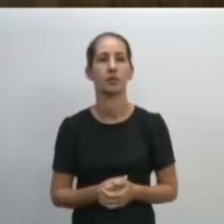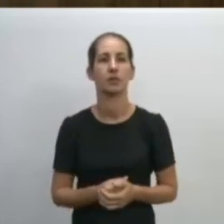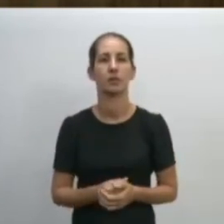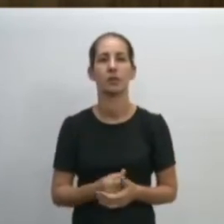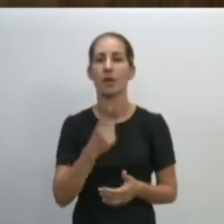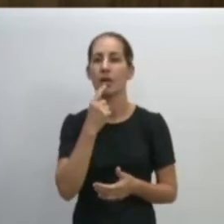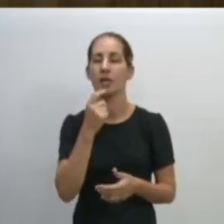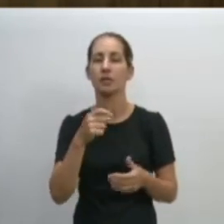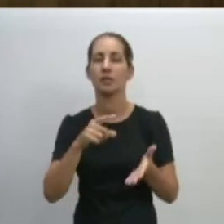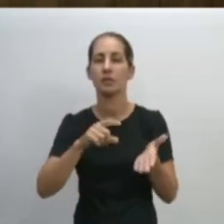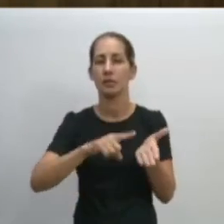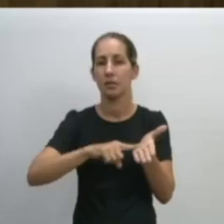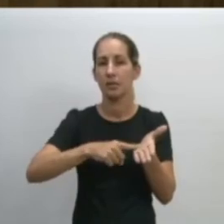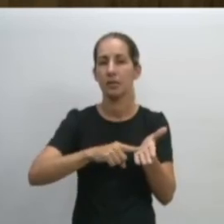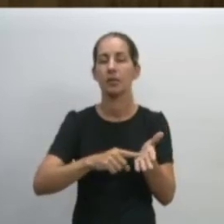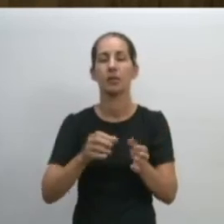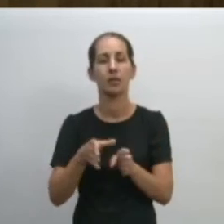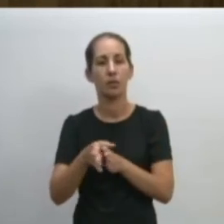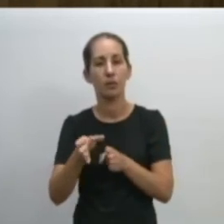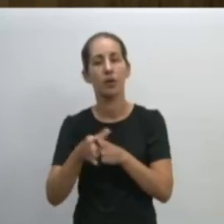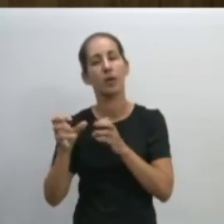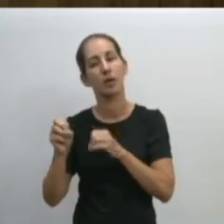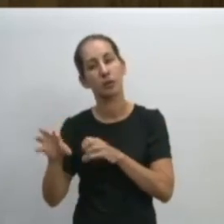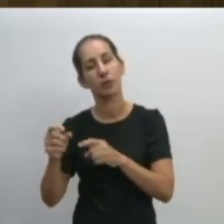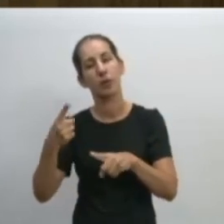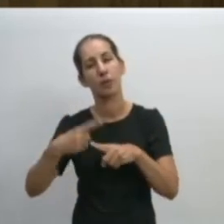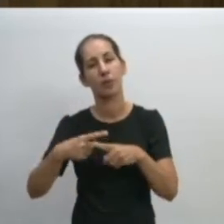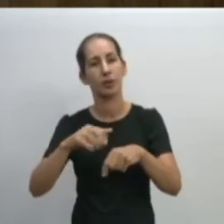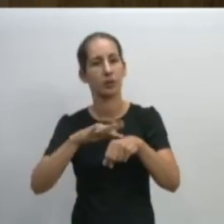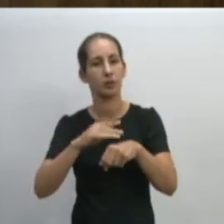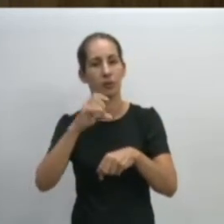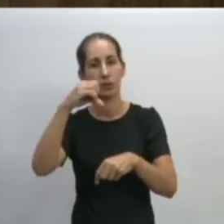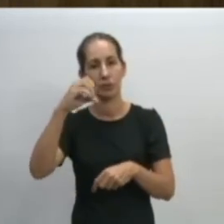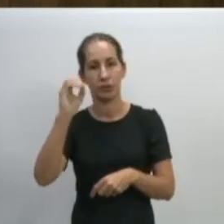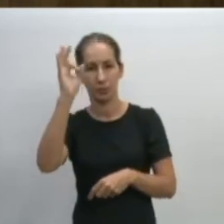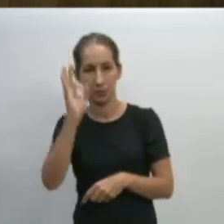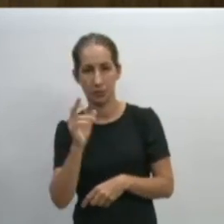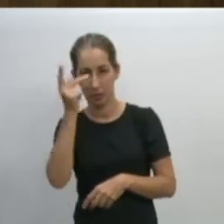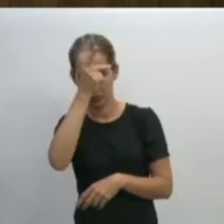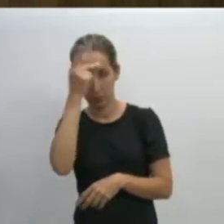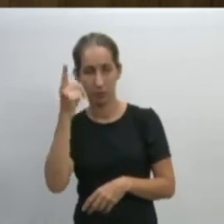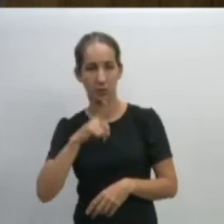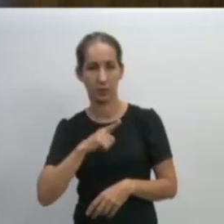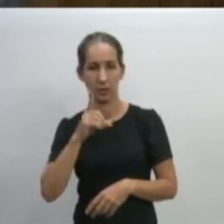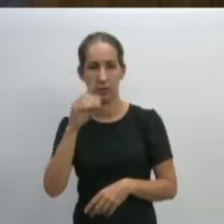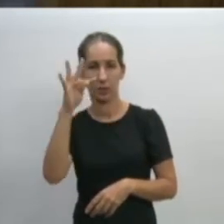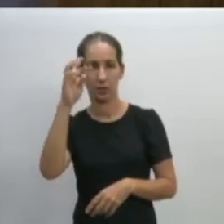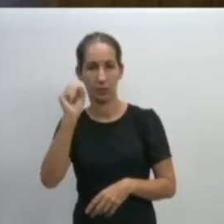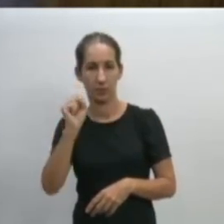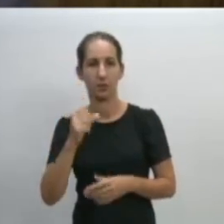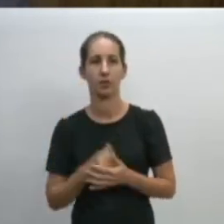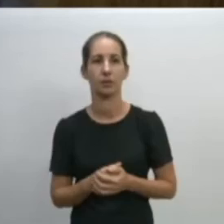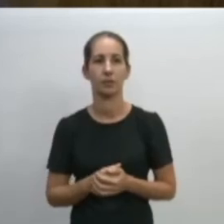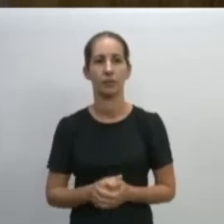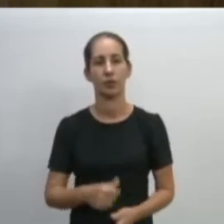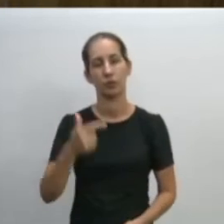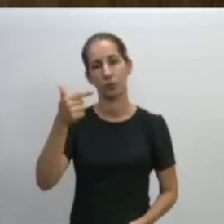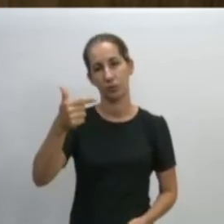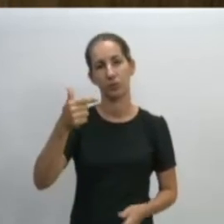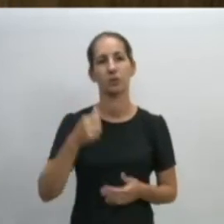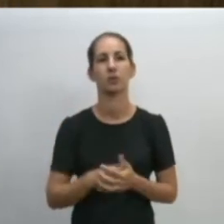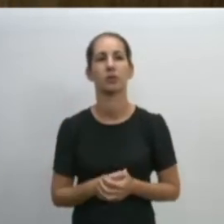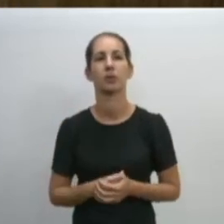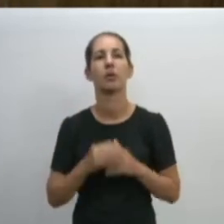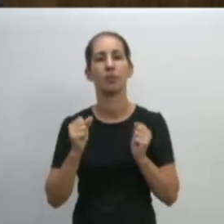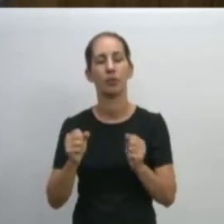glicêmico, orientar, educar, porque o diabetes, 90% das pessoas que têm diabetes é do tipo 2, e o tipo 2